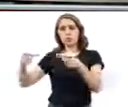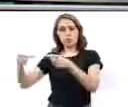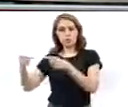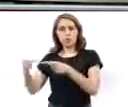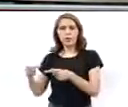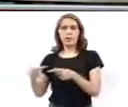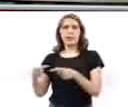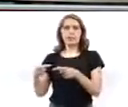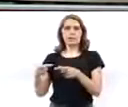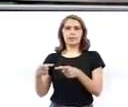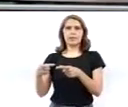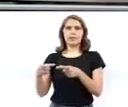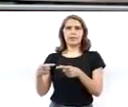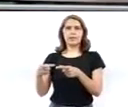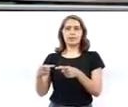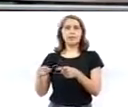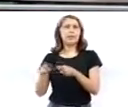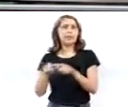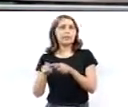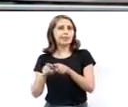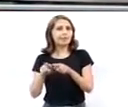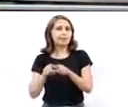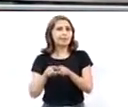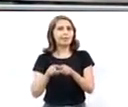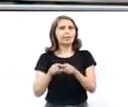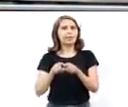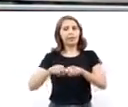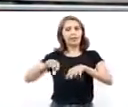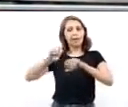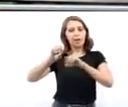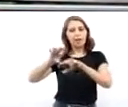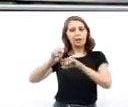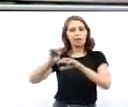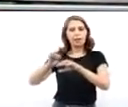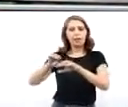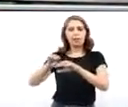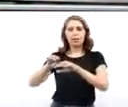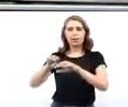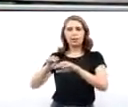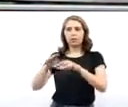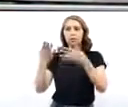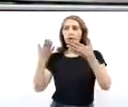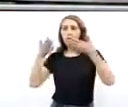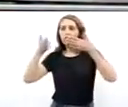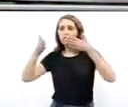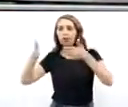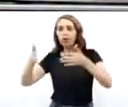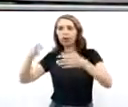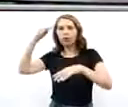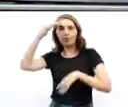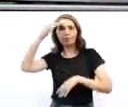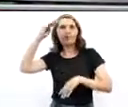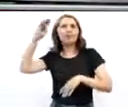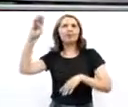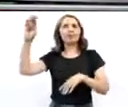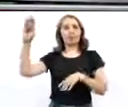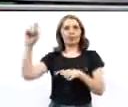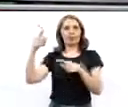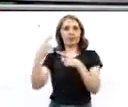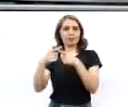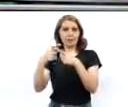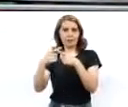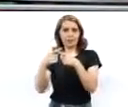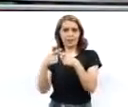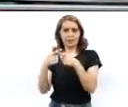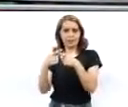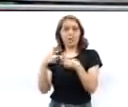estabelecimentos oficiais, e eu diria que esse, Julimar, é um dos incisos que mais me chama a atenção, principalmente